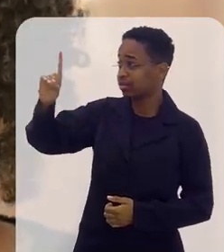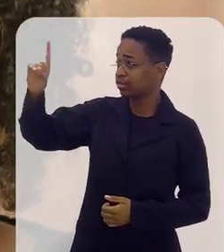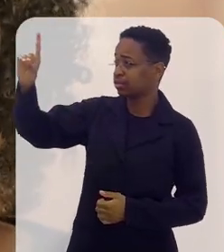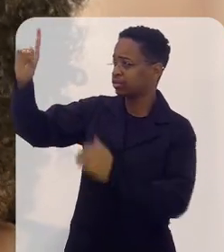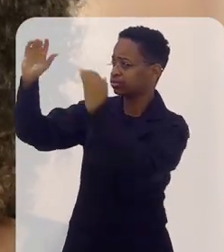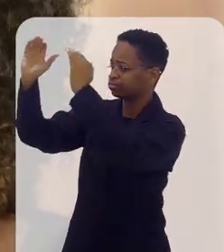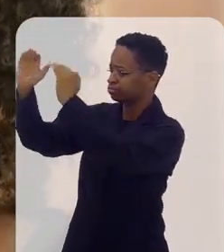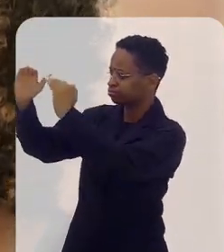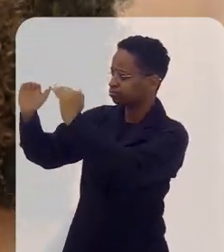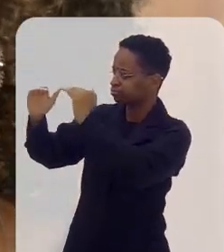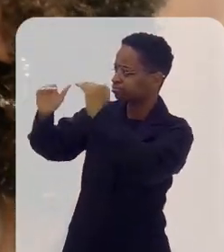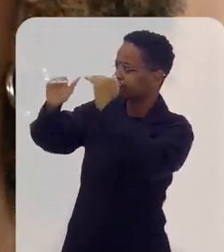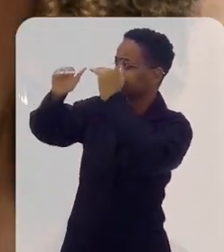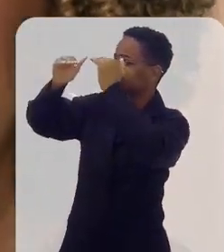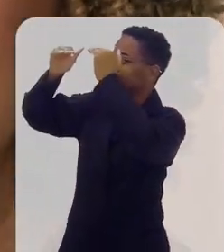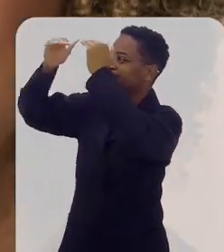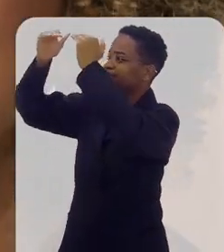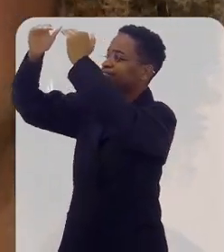Grande